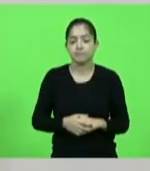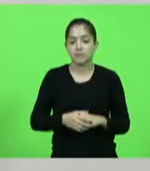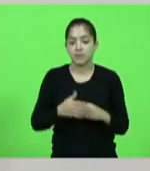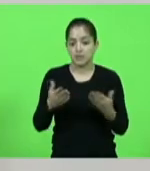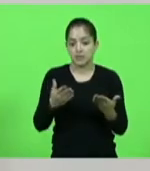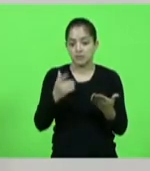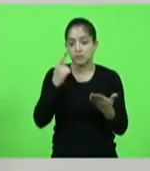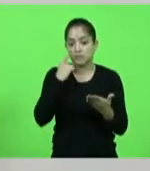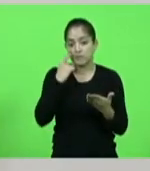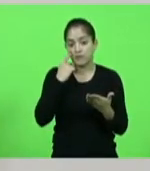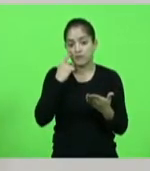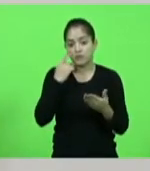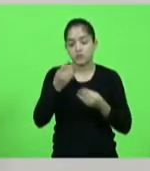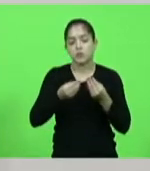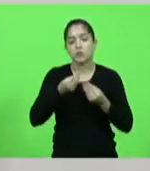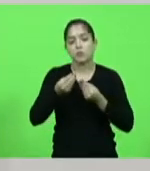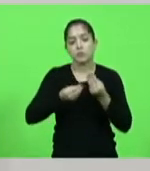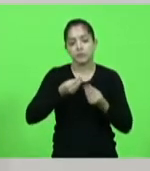a dimensão